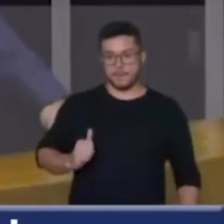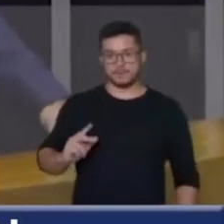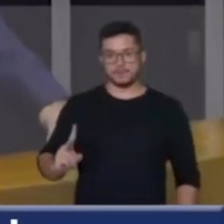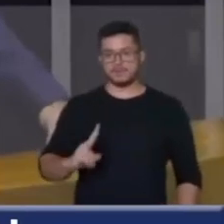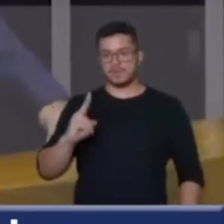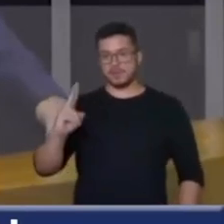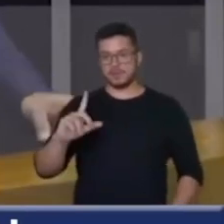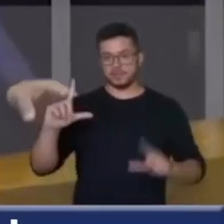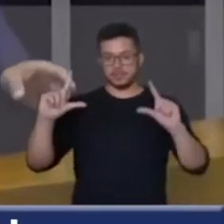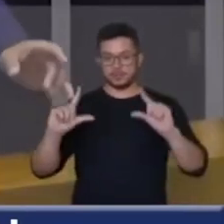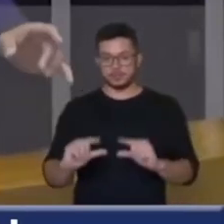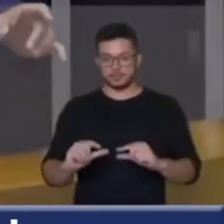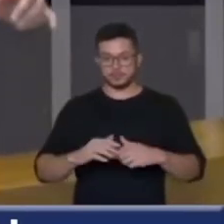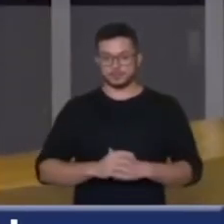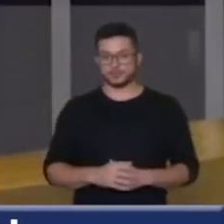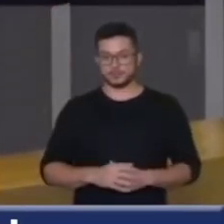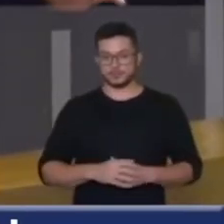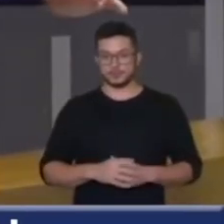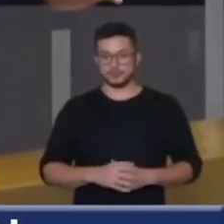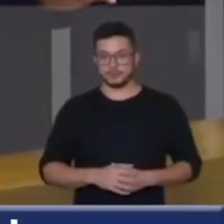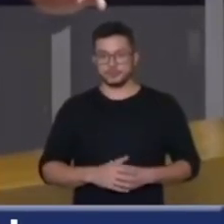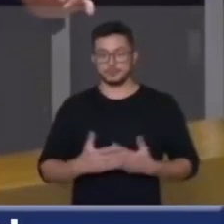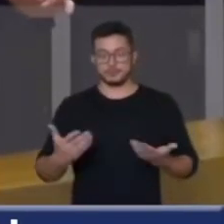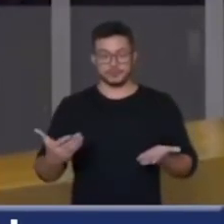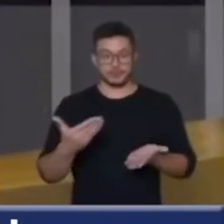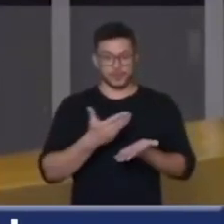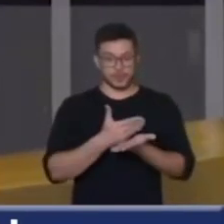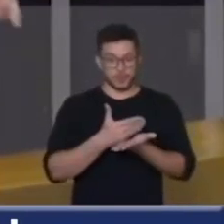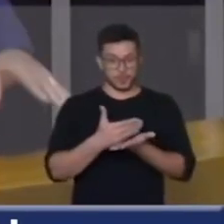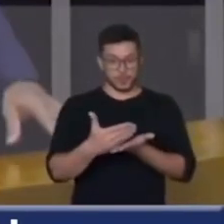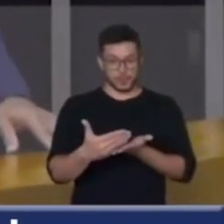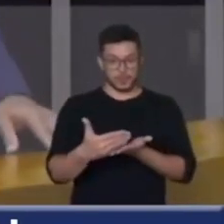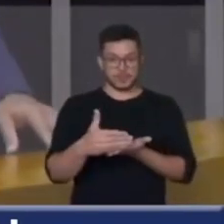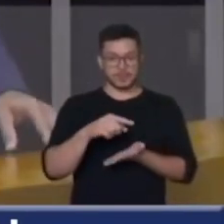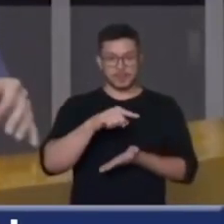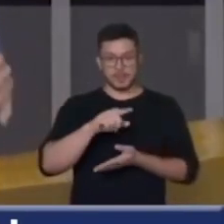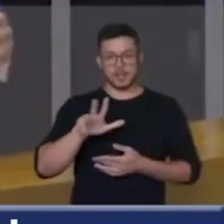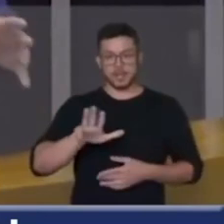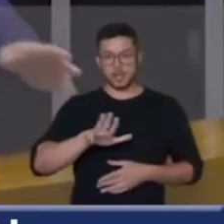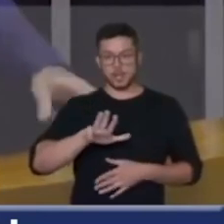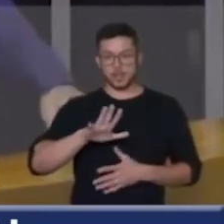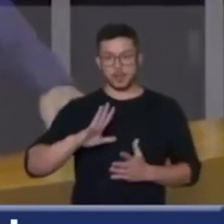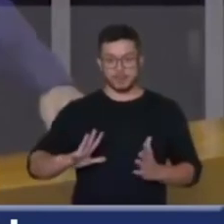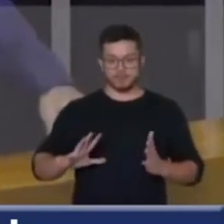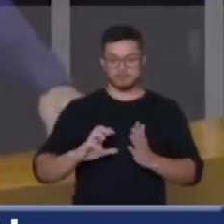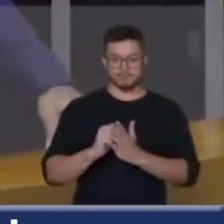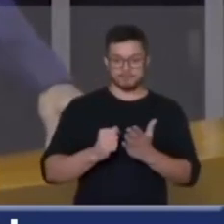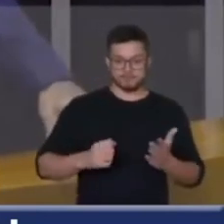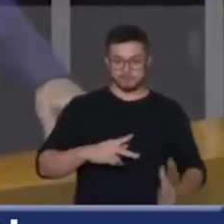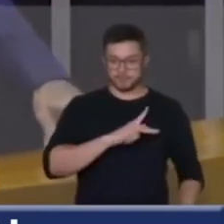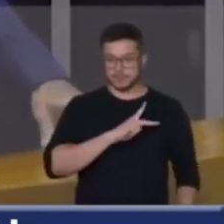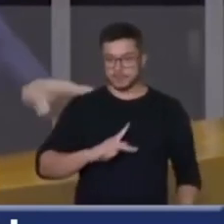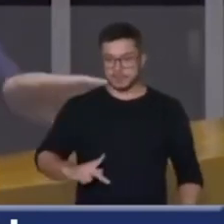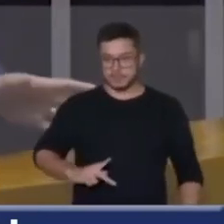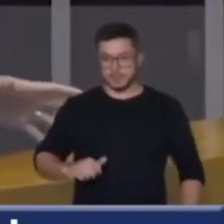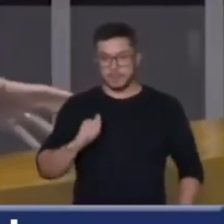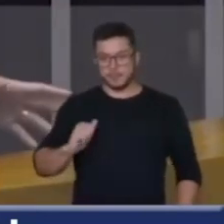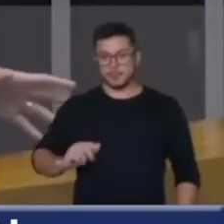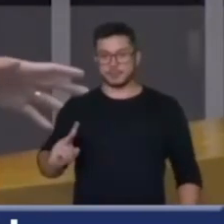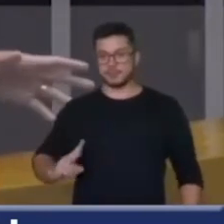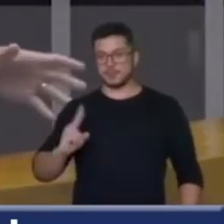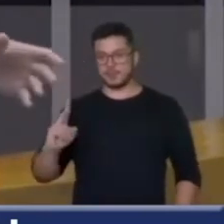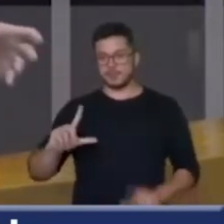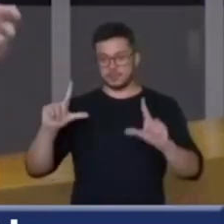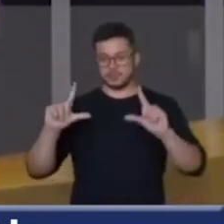desde a eleição tu diz condenado a bolsa de valores já retraiu em 20% e agora conseguiram